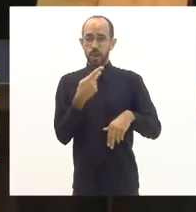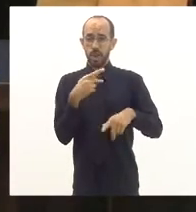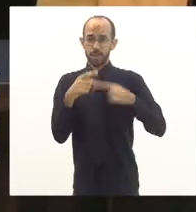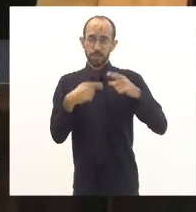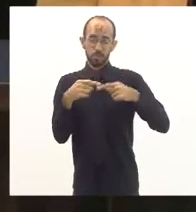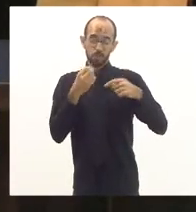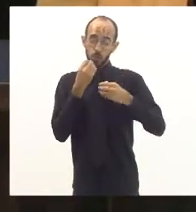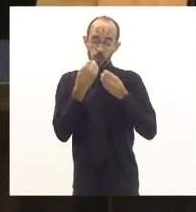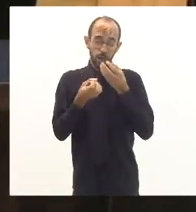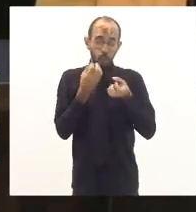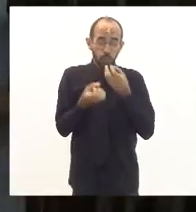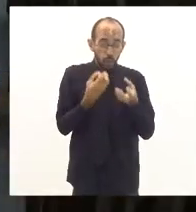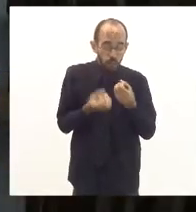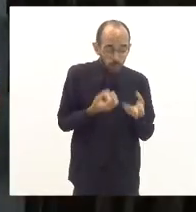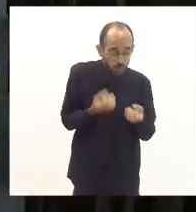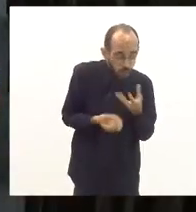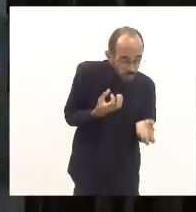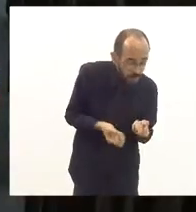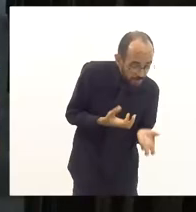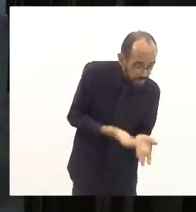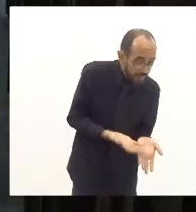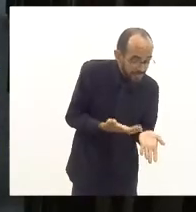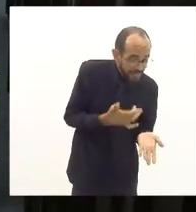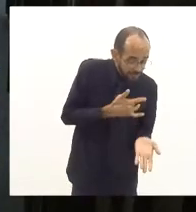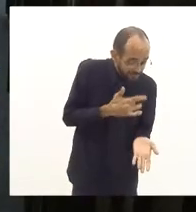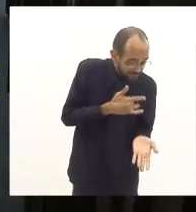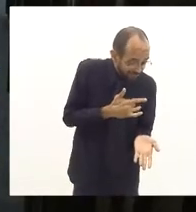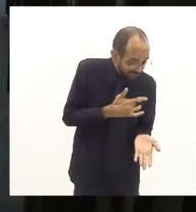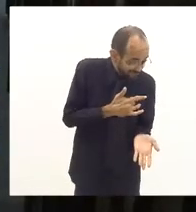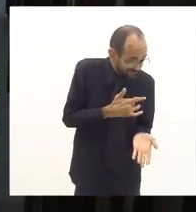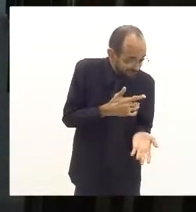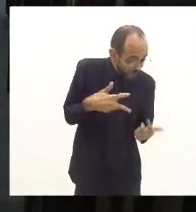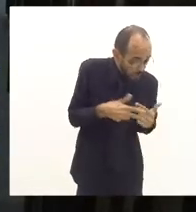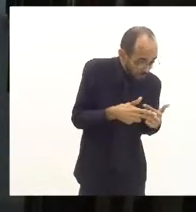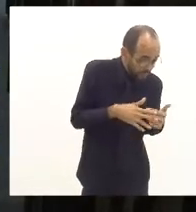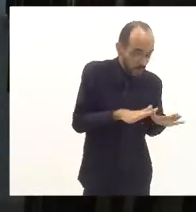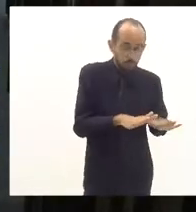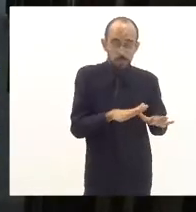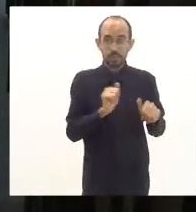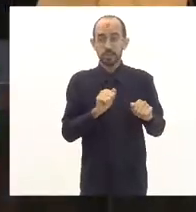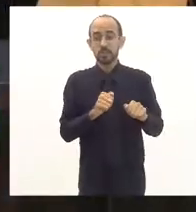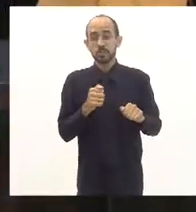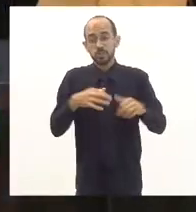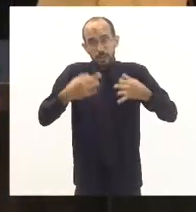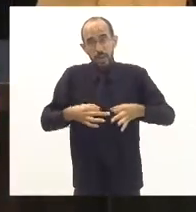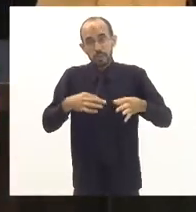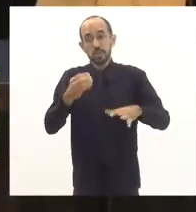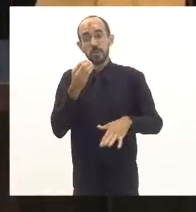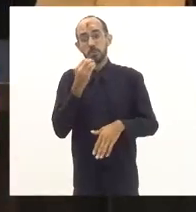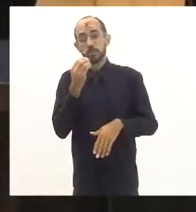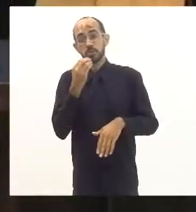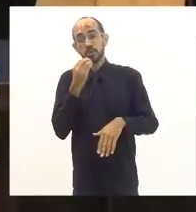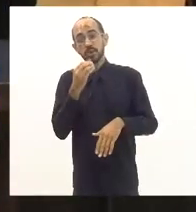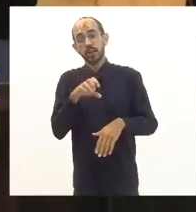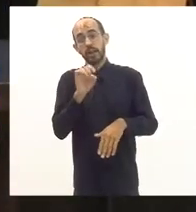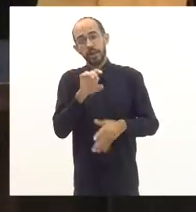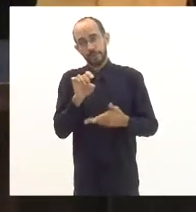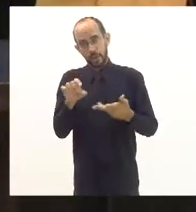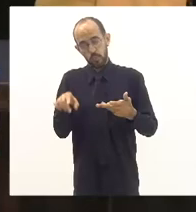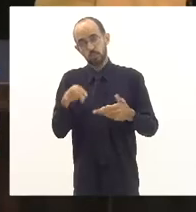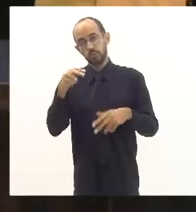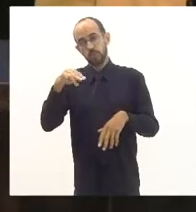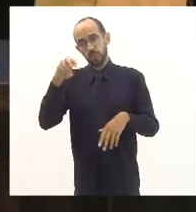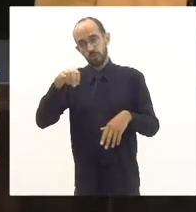história comprida, que até dá pena interromper, né? O certo seria cada uma poder falar meia hora, mas não tem a